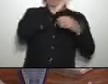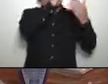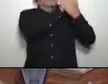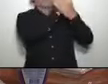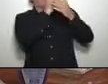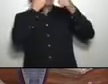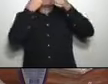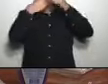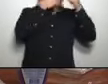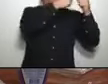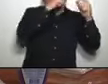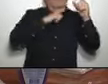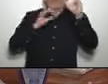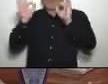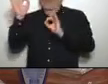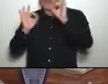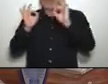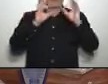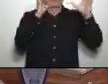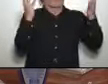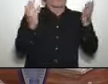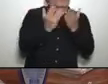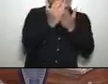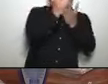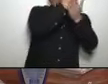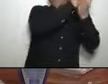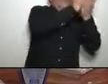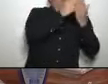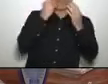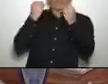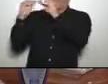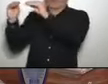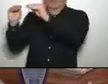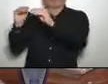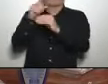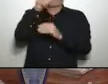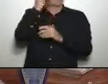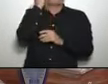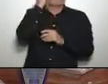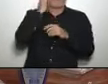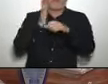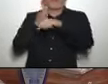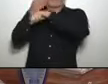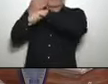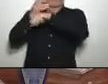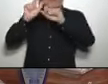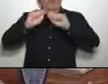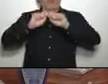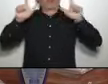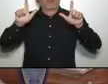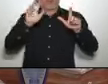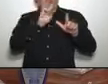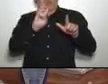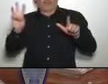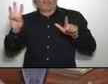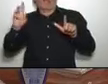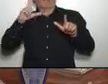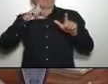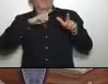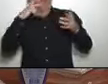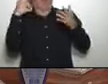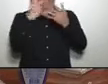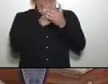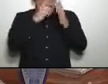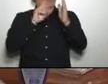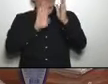municípios e foram todos lançados. Você vai ver que, em alguns casos, o número vai ser superior. Hoje, por